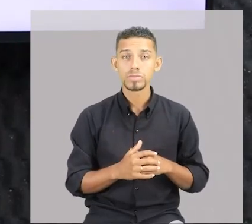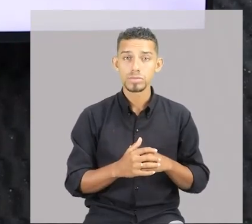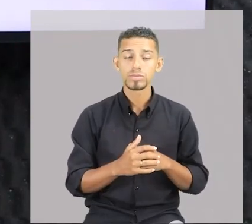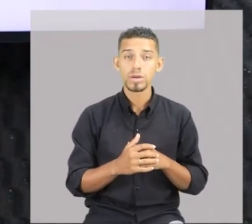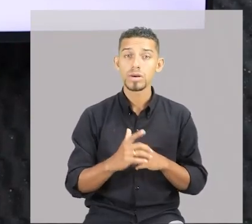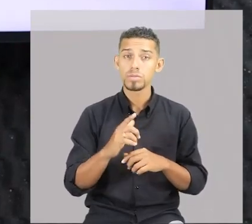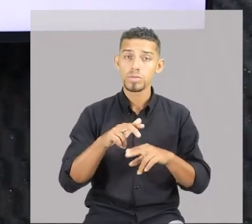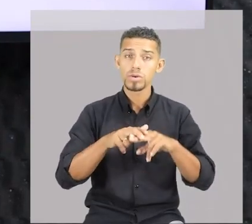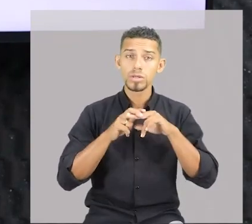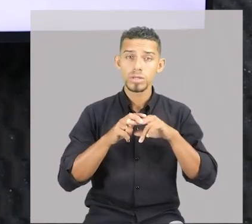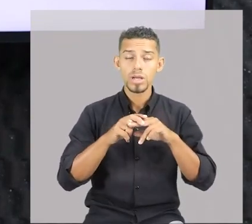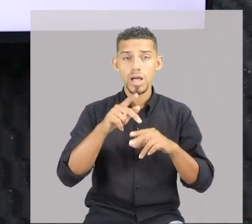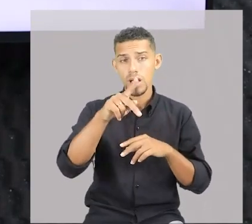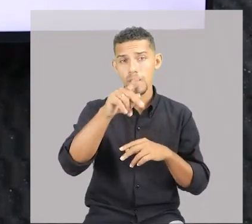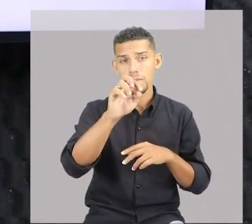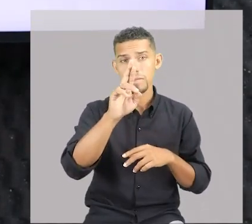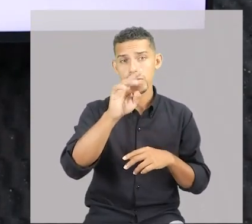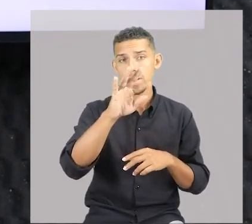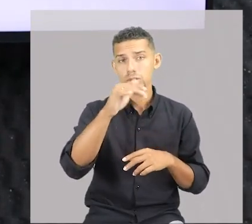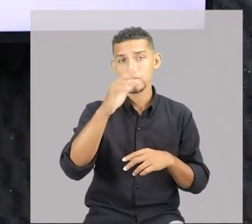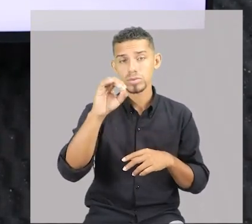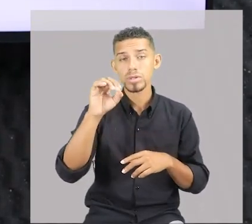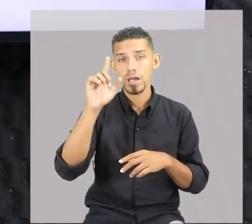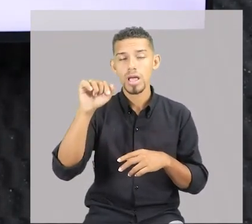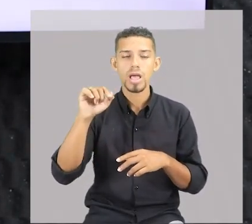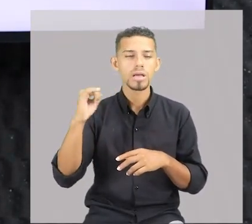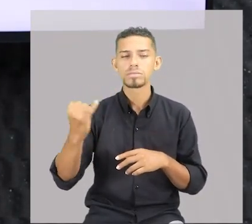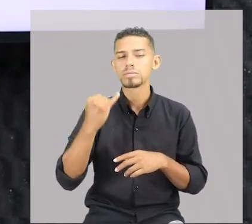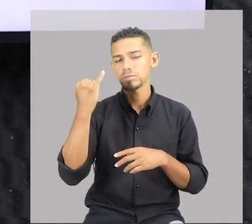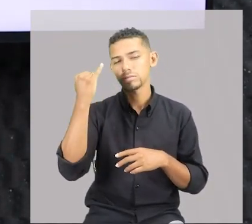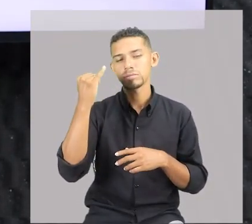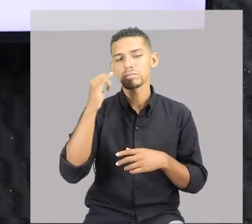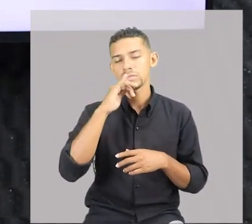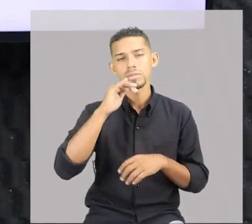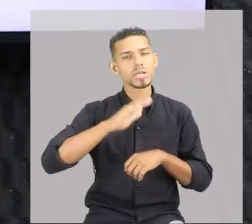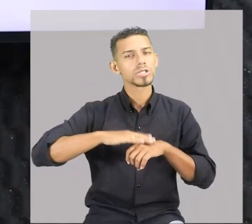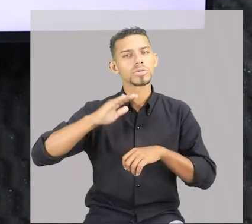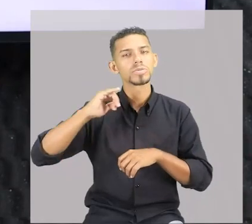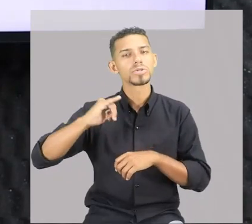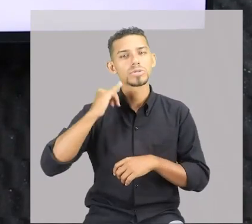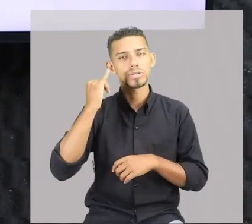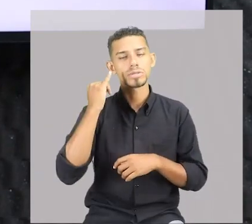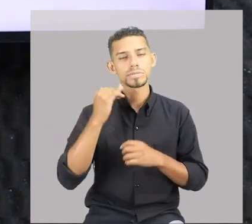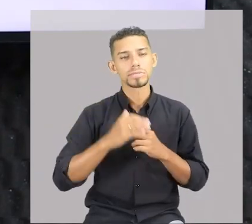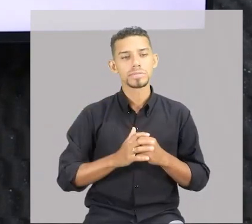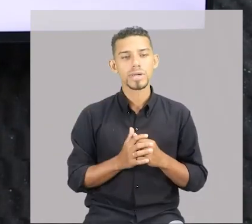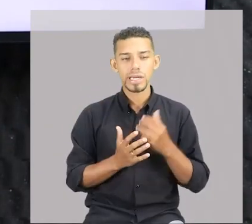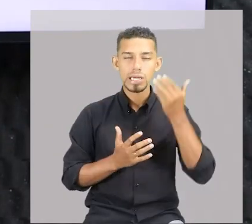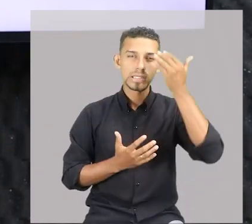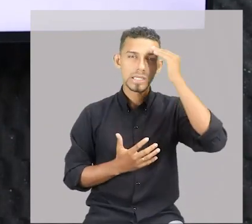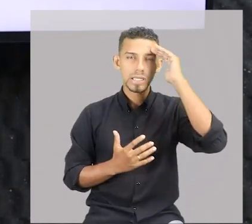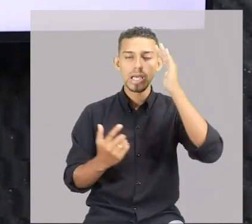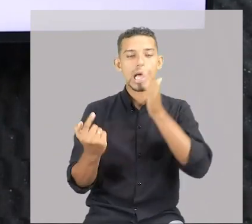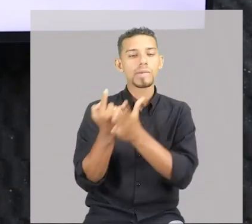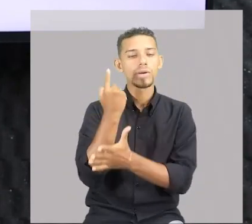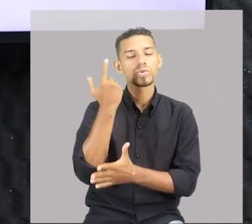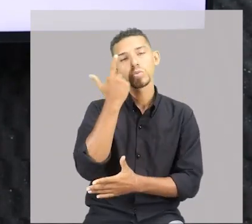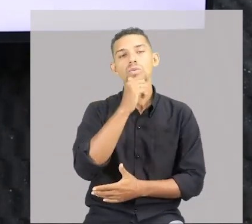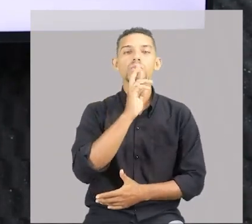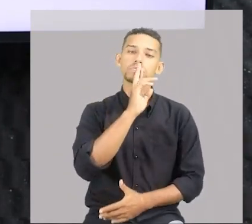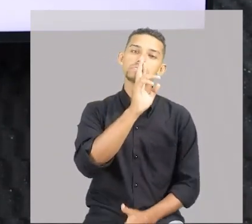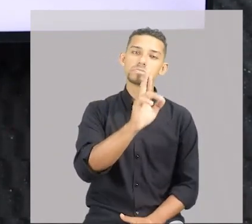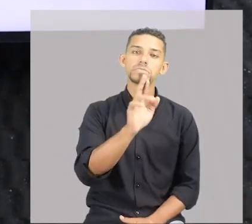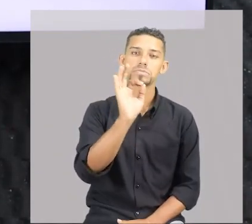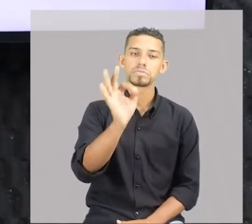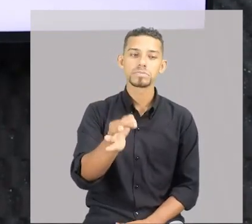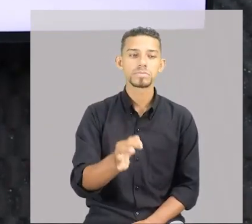que a pergunta é o coração da questão. A parte mais importante de uma questão é entender a pergunta. Aí você tem condições para